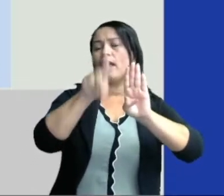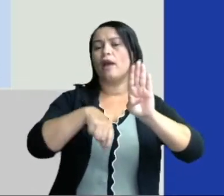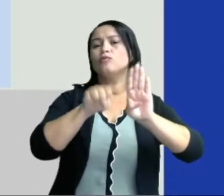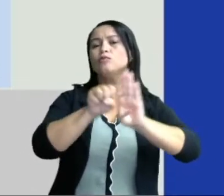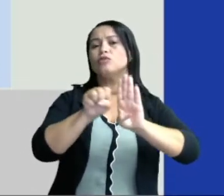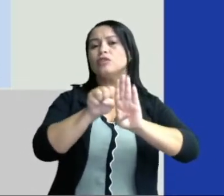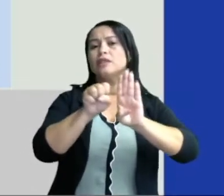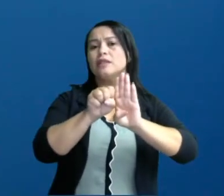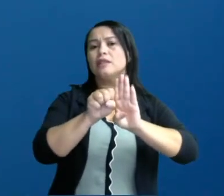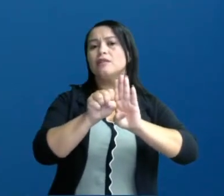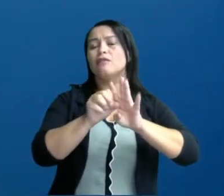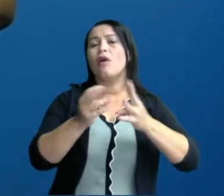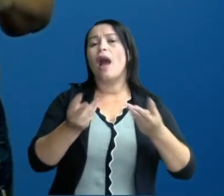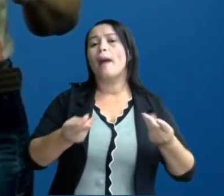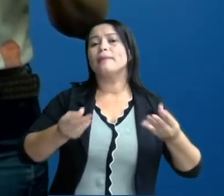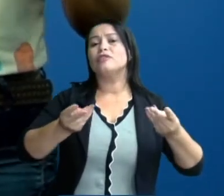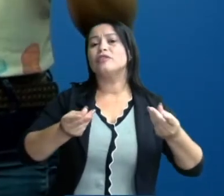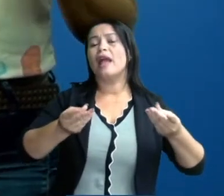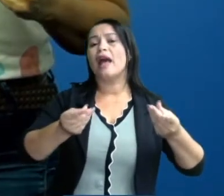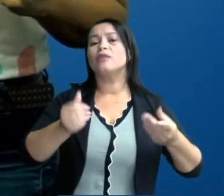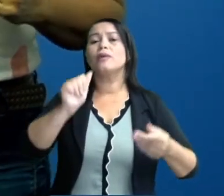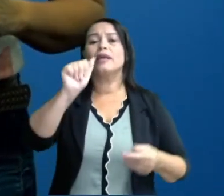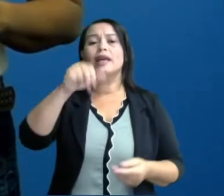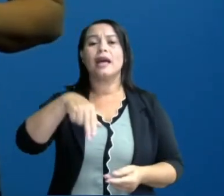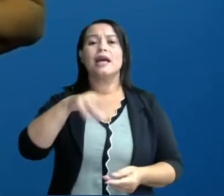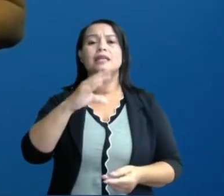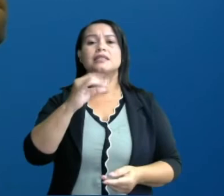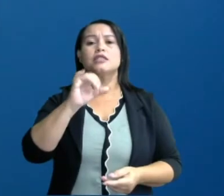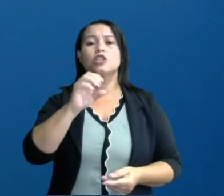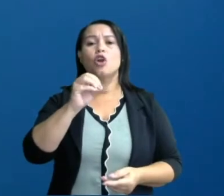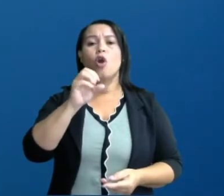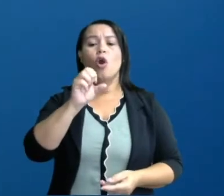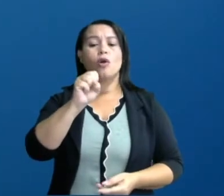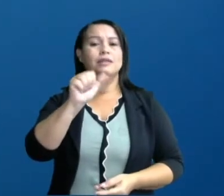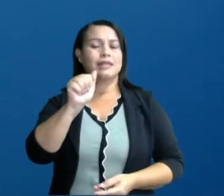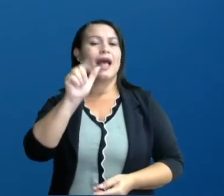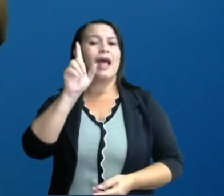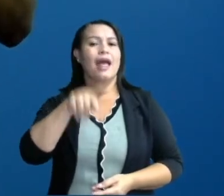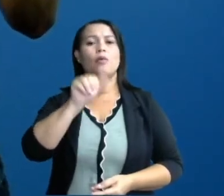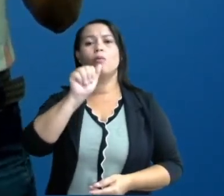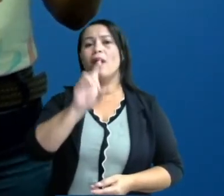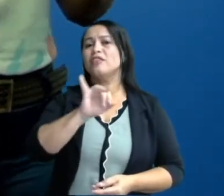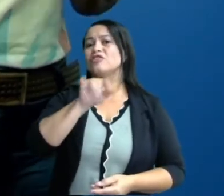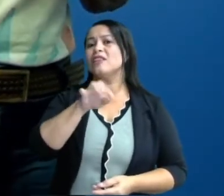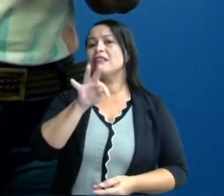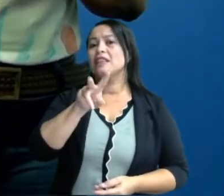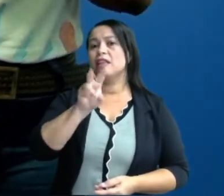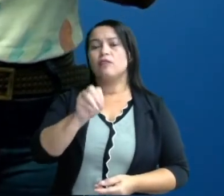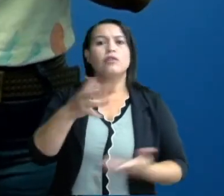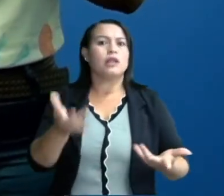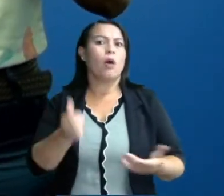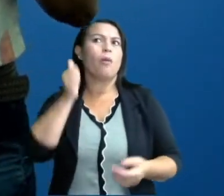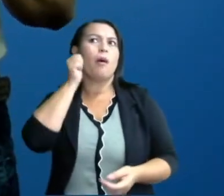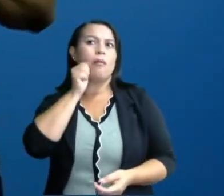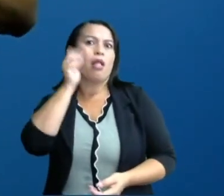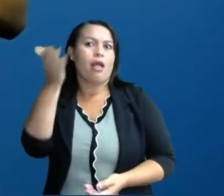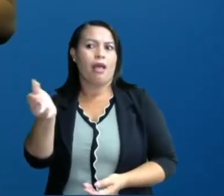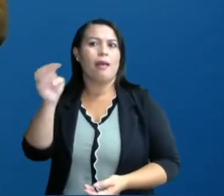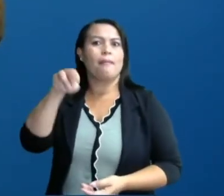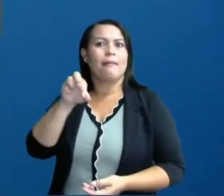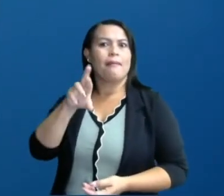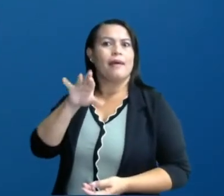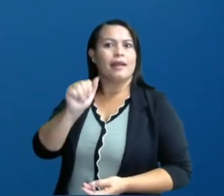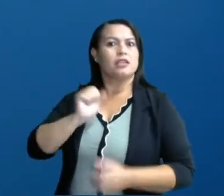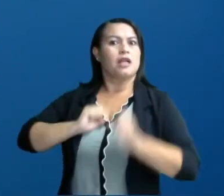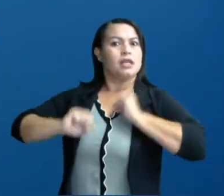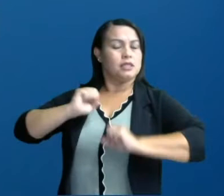substantivo abstrato e ansiosa é um adjetivo, tá certo? Então, Maria está ansiosa. Então,